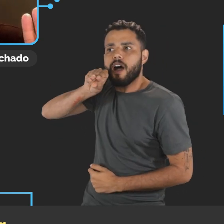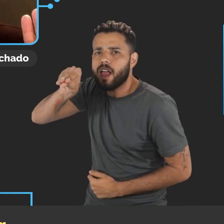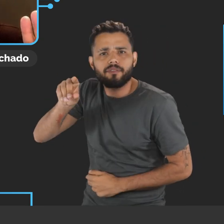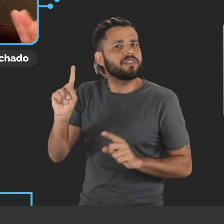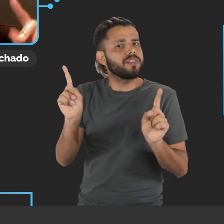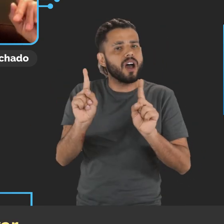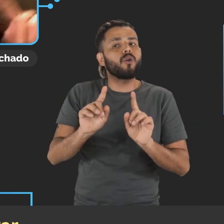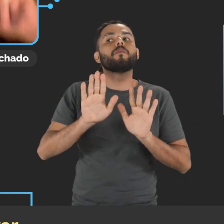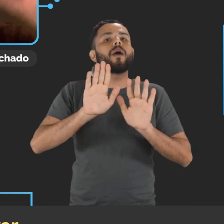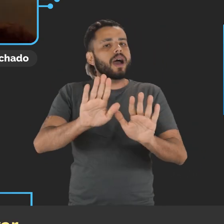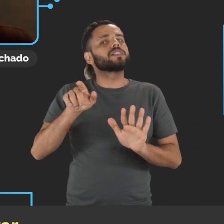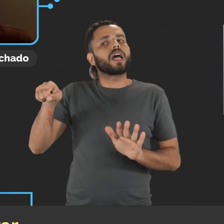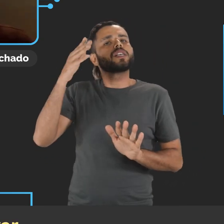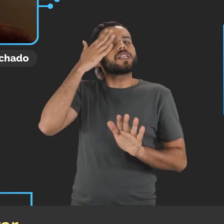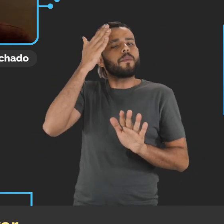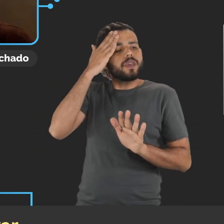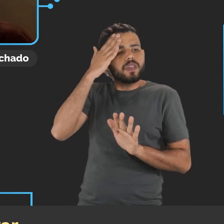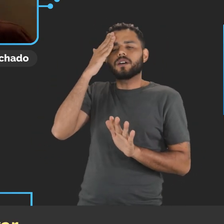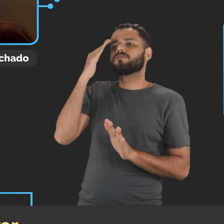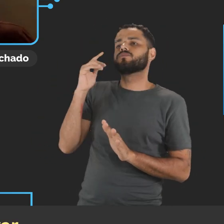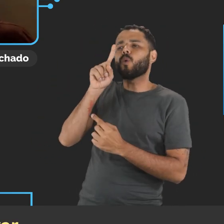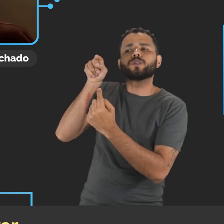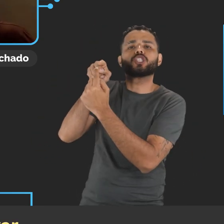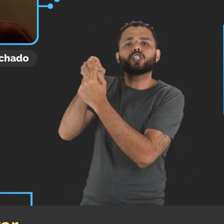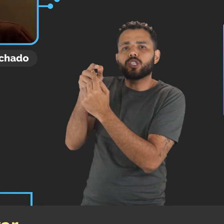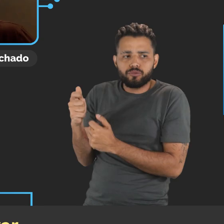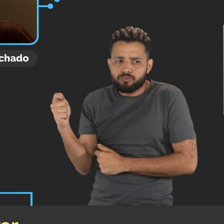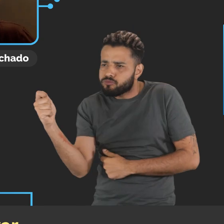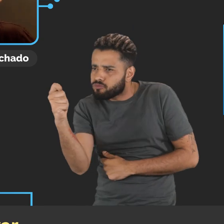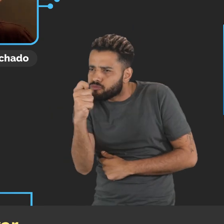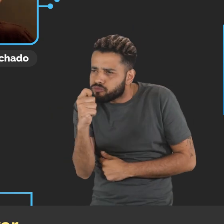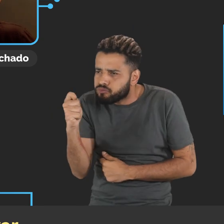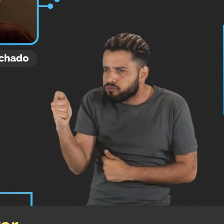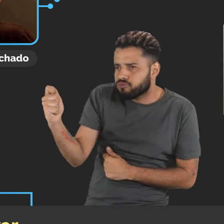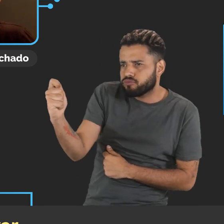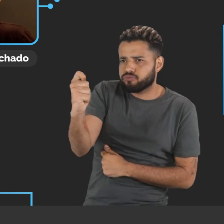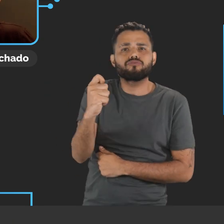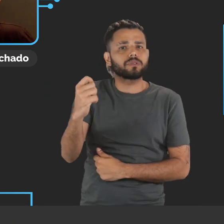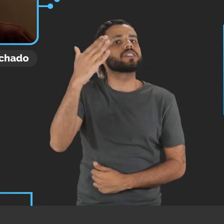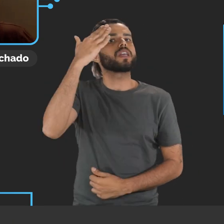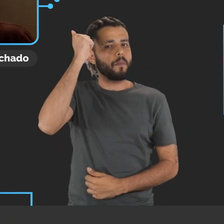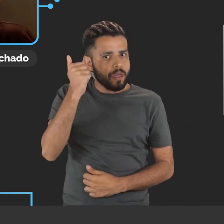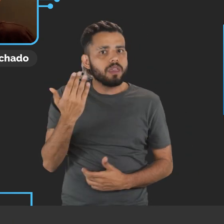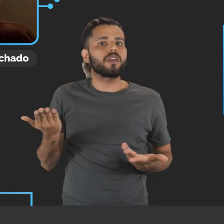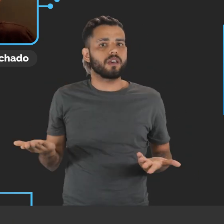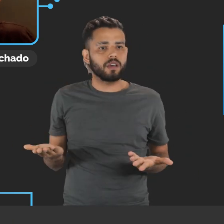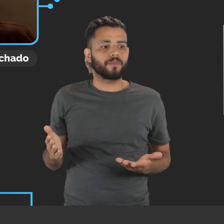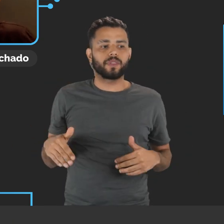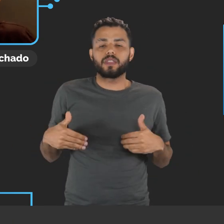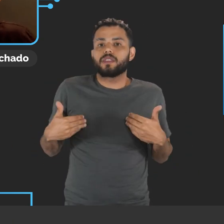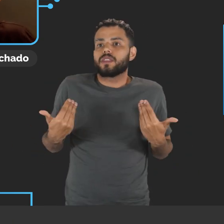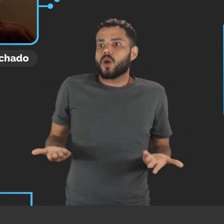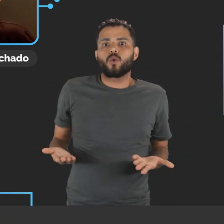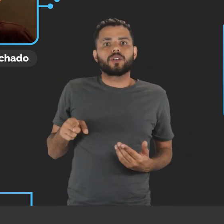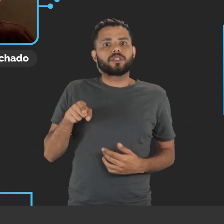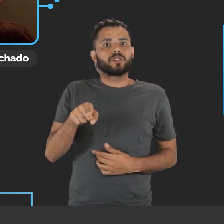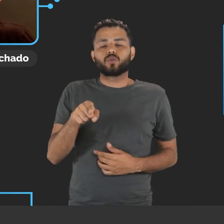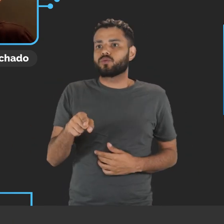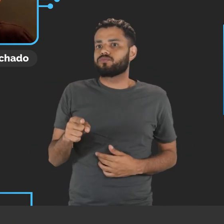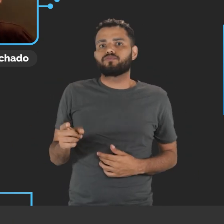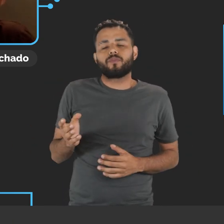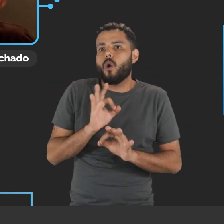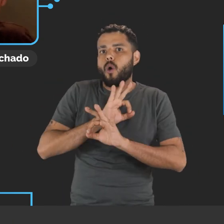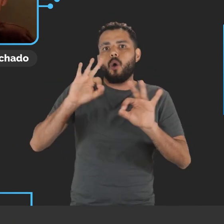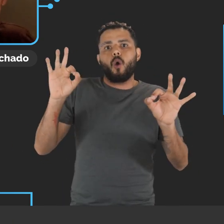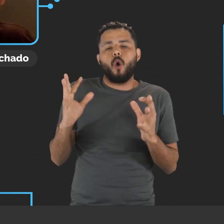comunicação verbal, ela tinha a ideia do que ela queria gravar, e ela indicava o que ela queria gravar, né? Isso, em última análise, gente, é